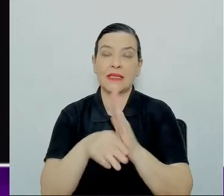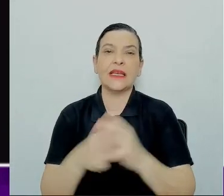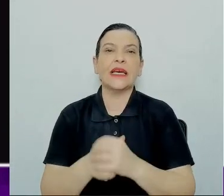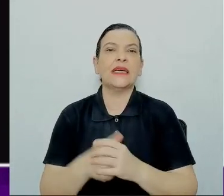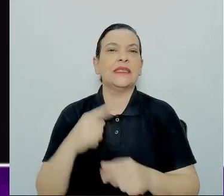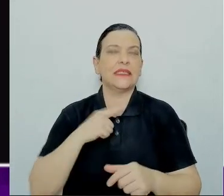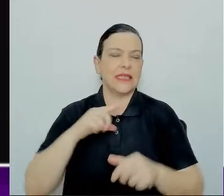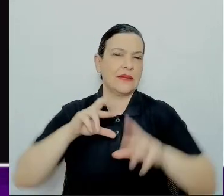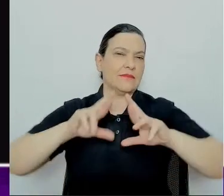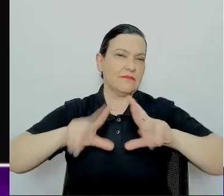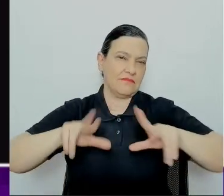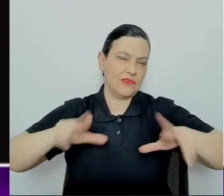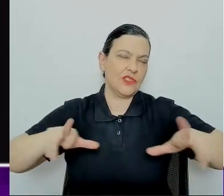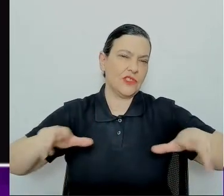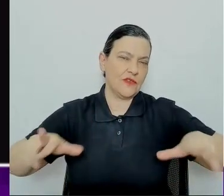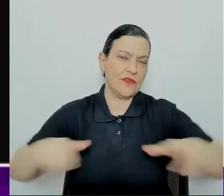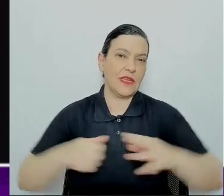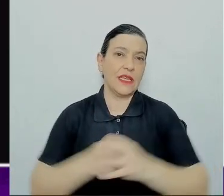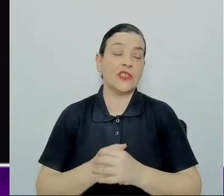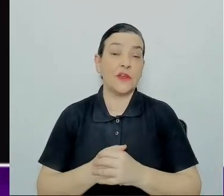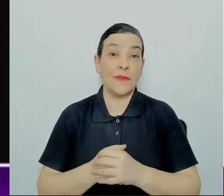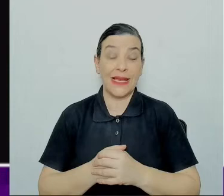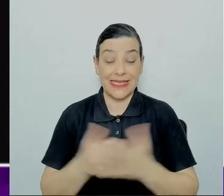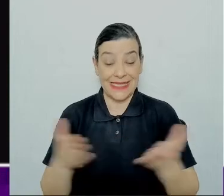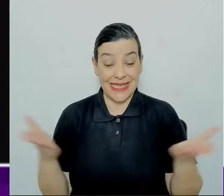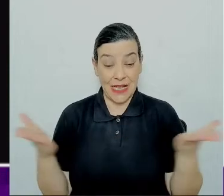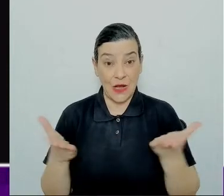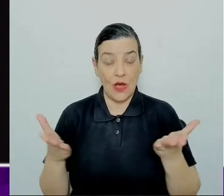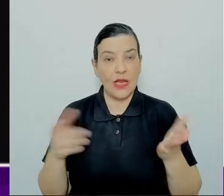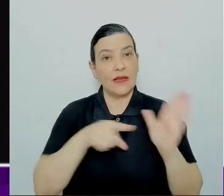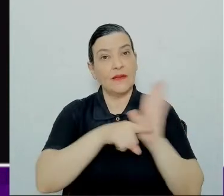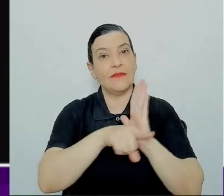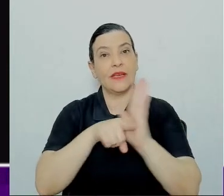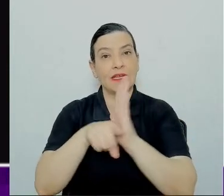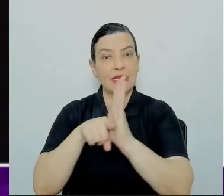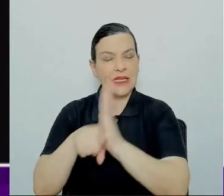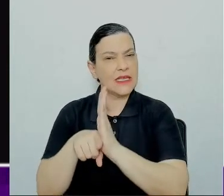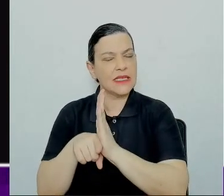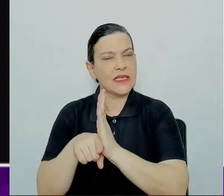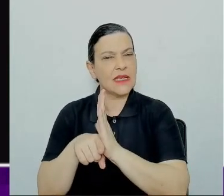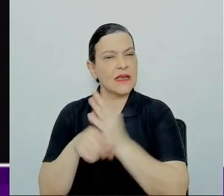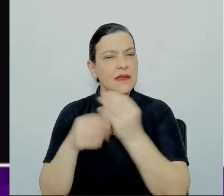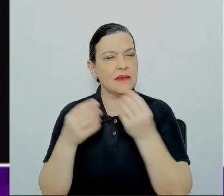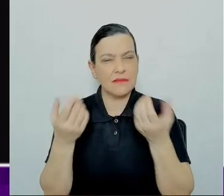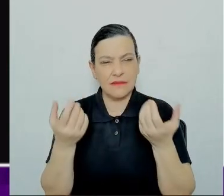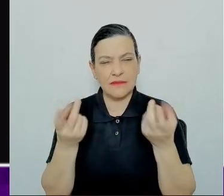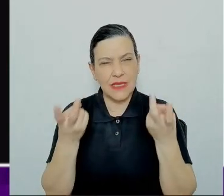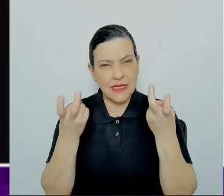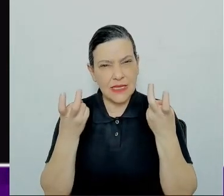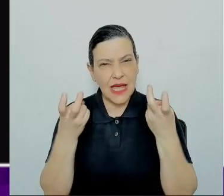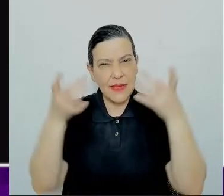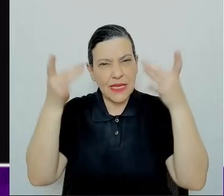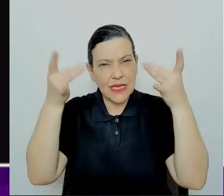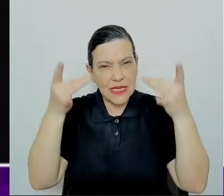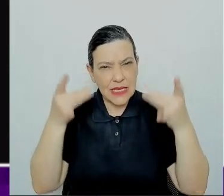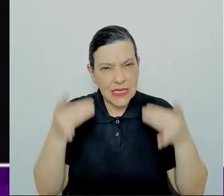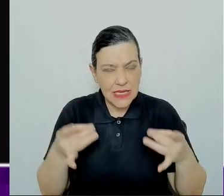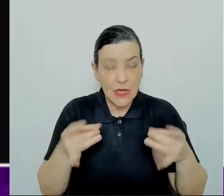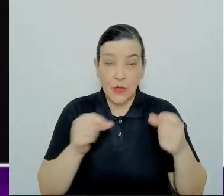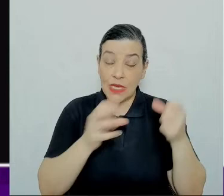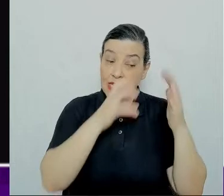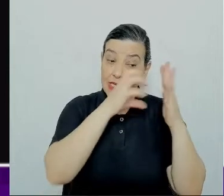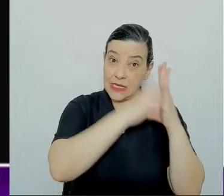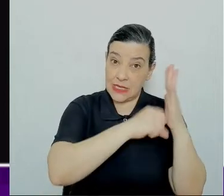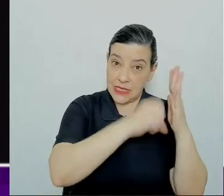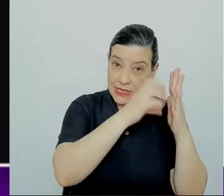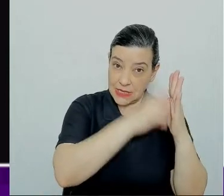muito diferentes, a partir desse momento ele vai começar a analisar. Perceba como ele faz todo o ciclo. A partir da coleta, faz a